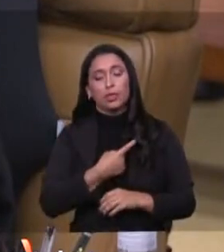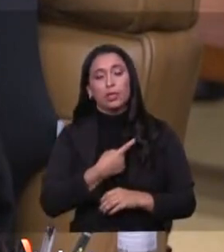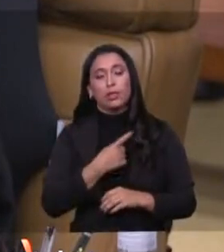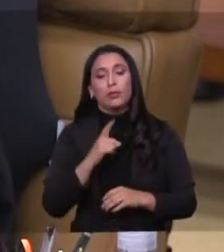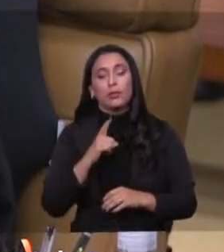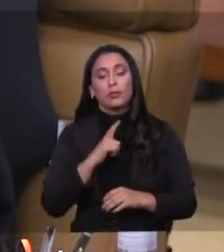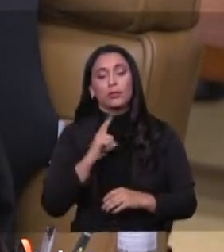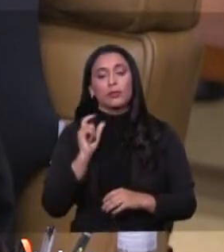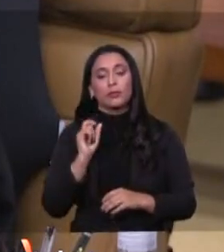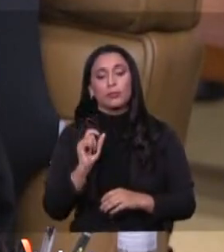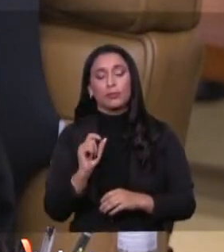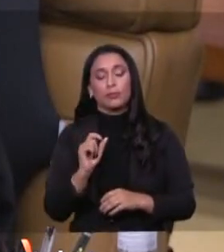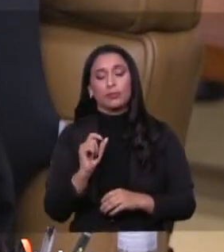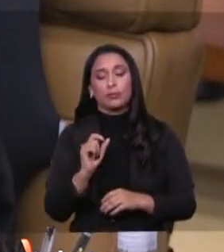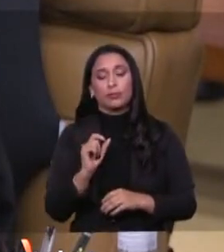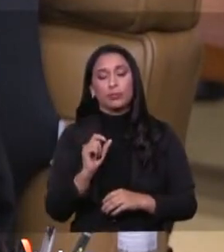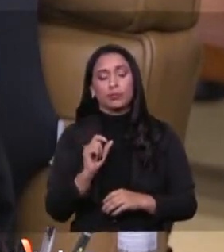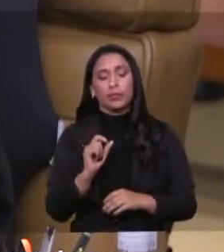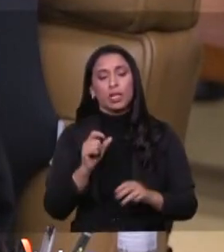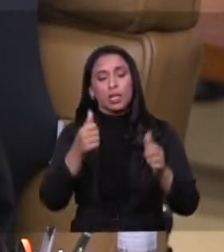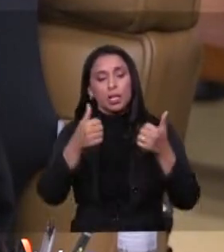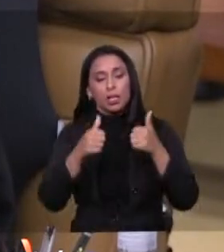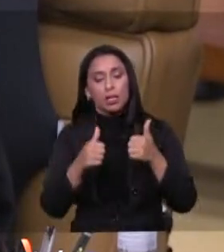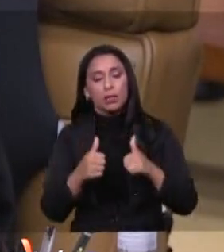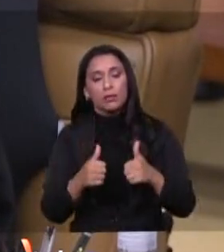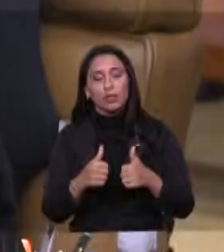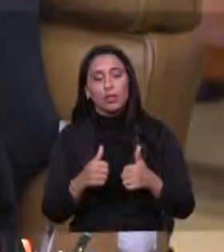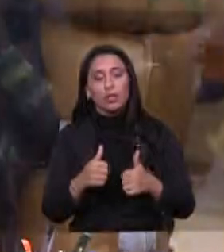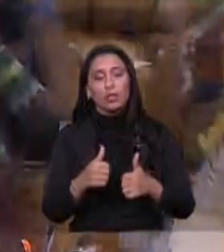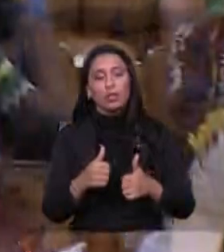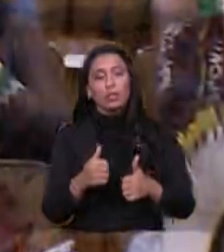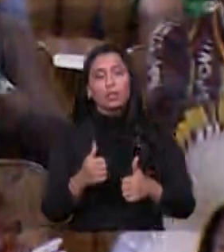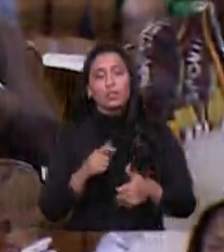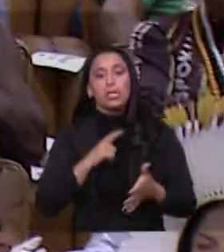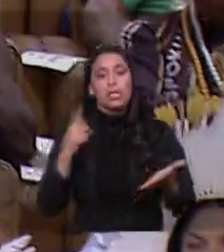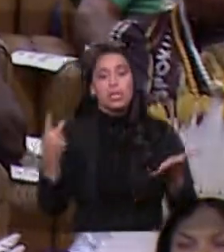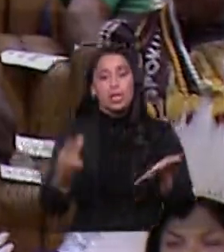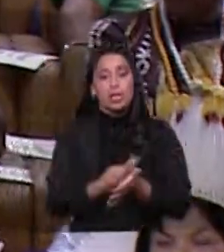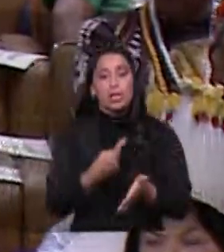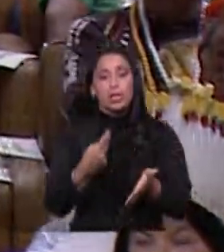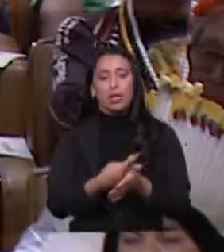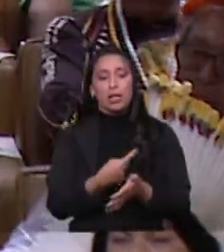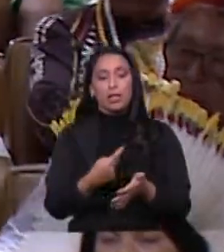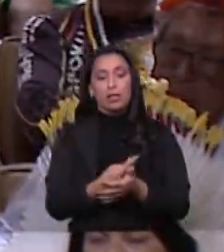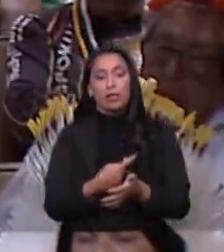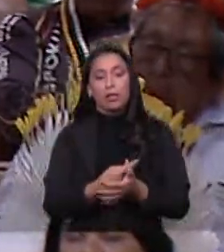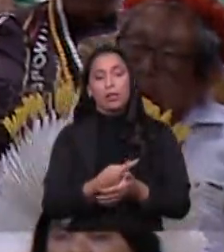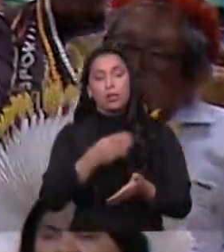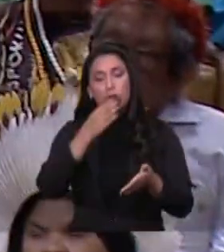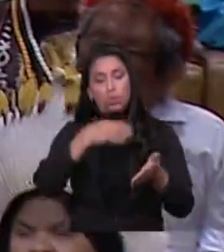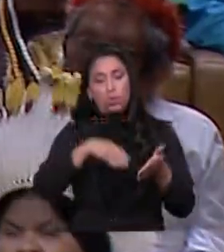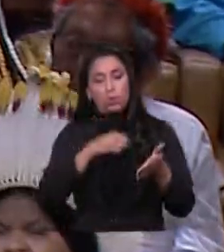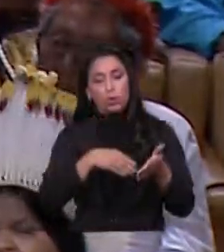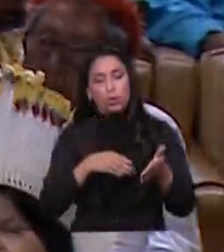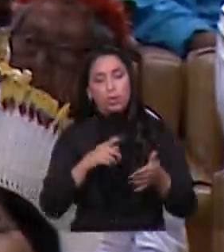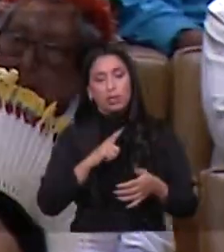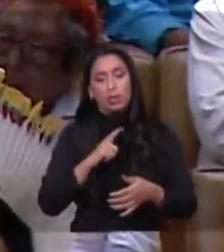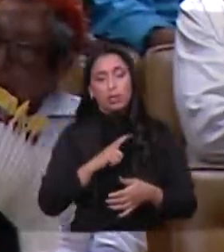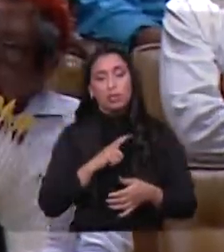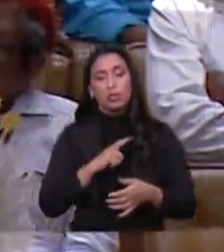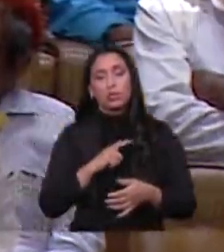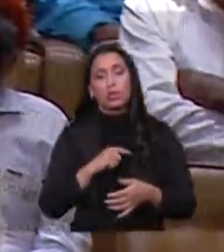casos em que se verifica a presença de vício de nulidade insanável